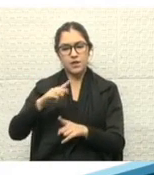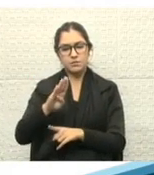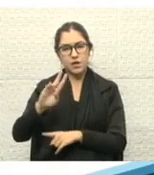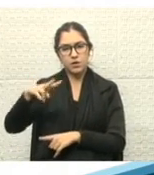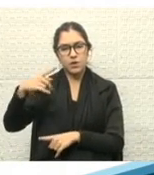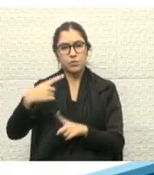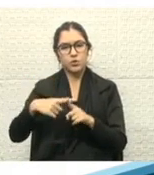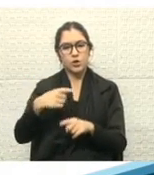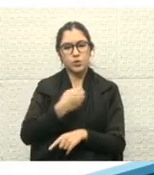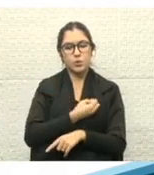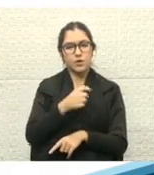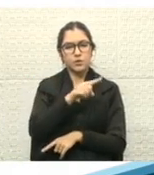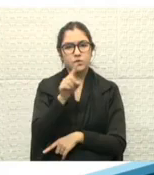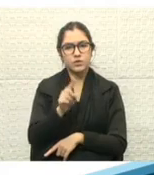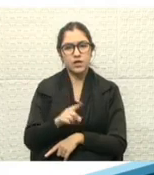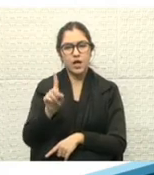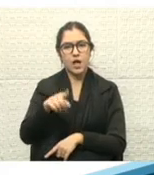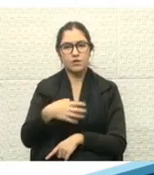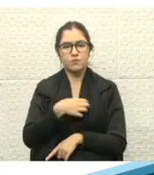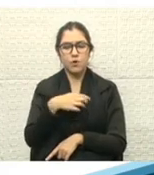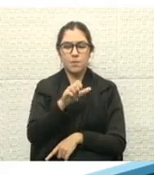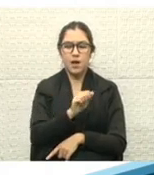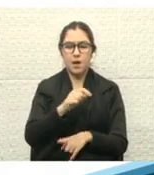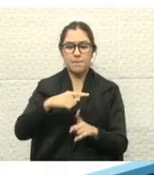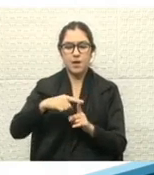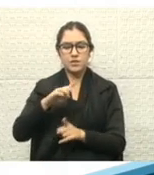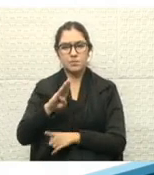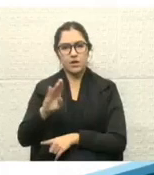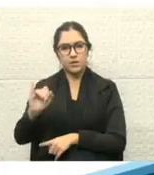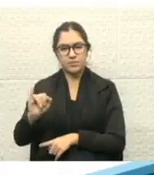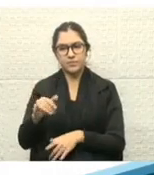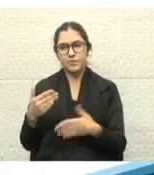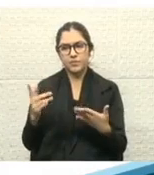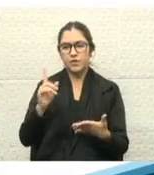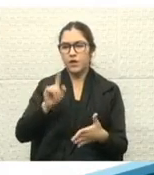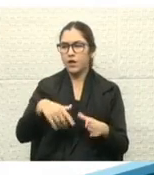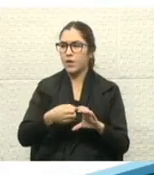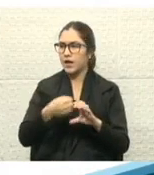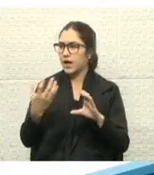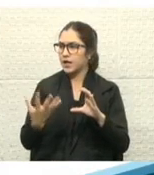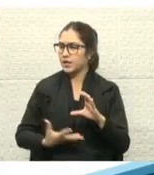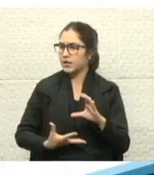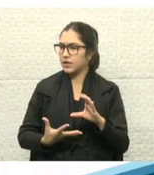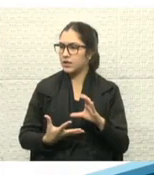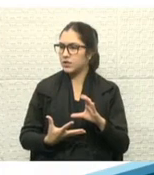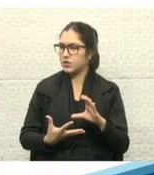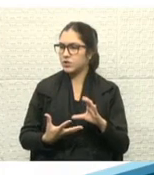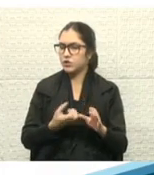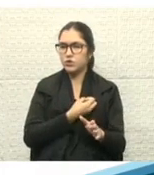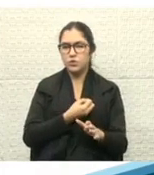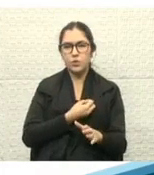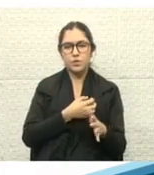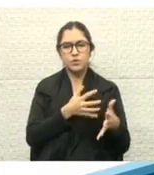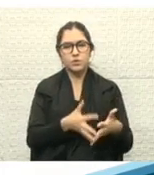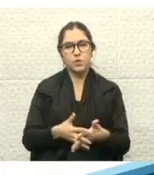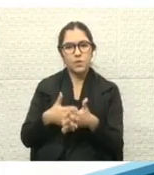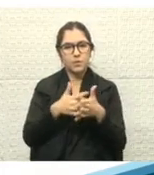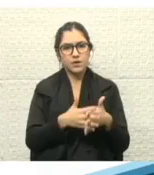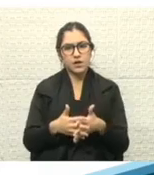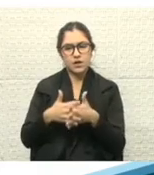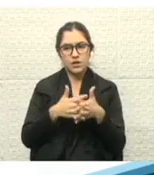número z é da forma a mais bi. Então, essa é uma característica dos números